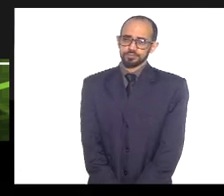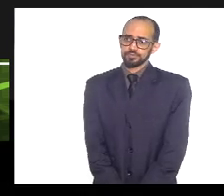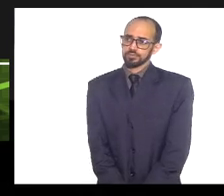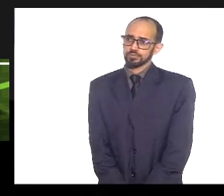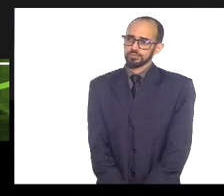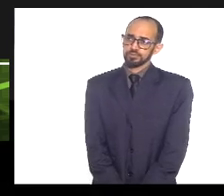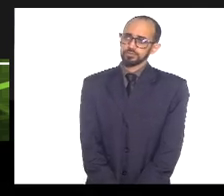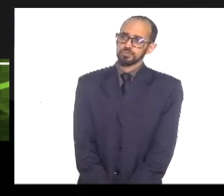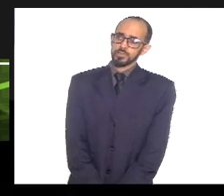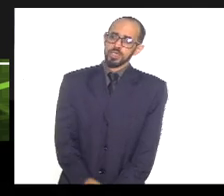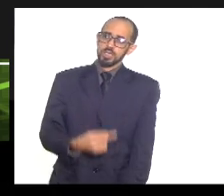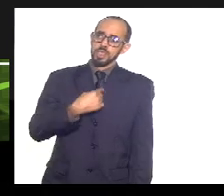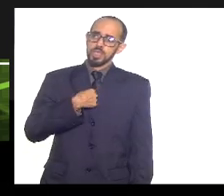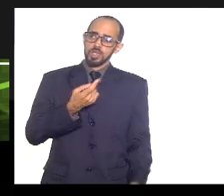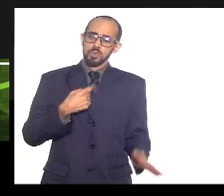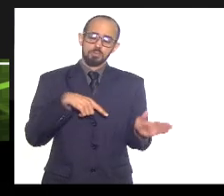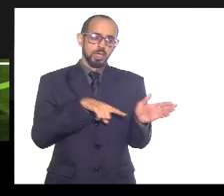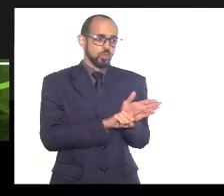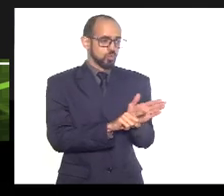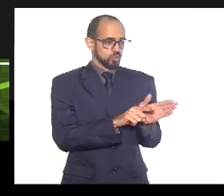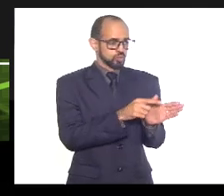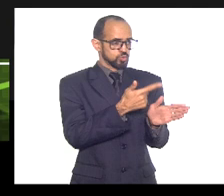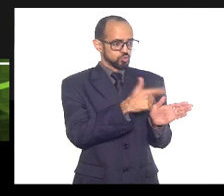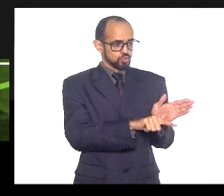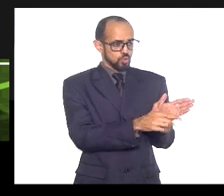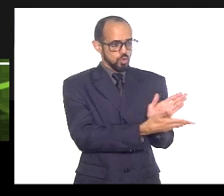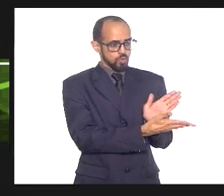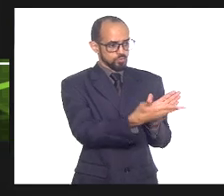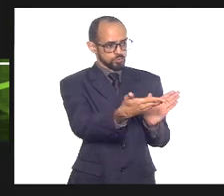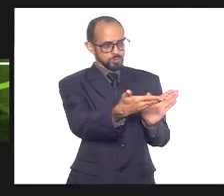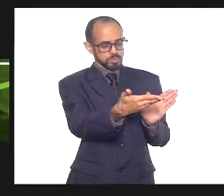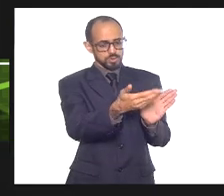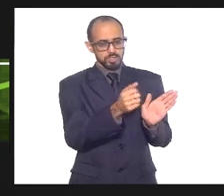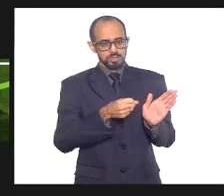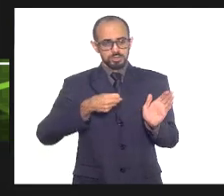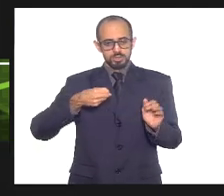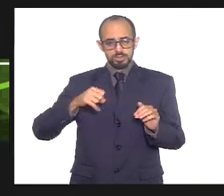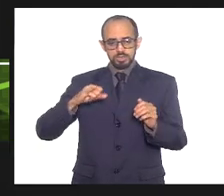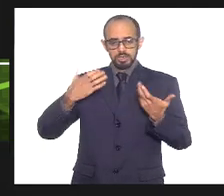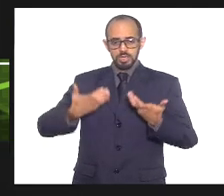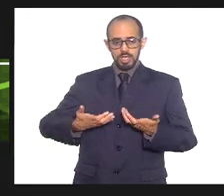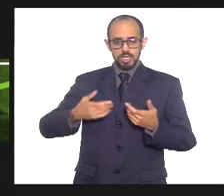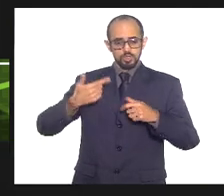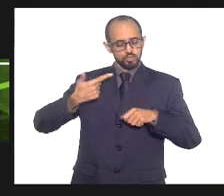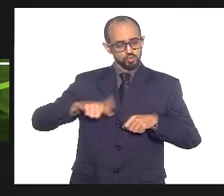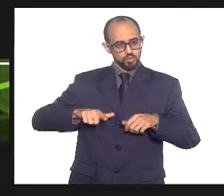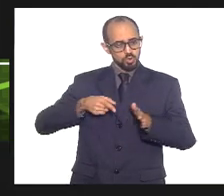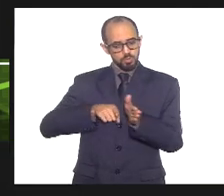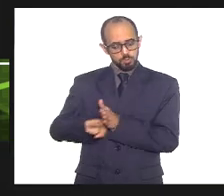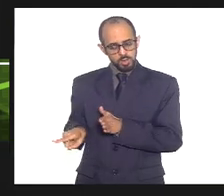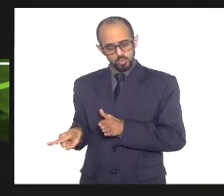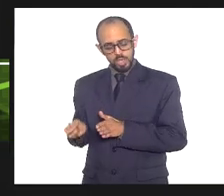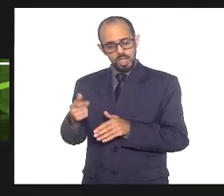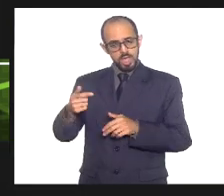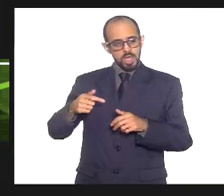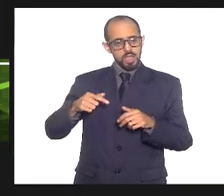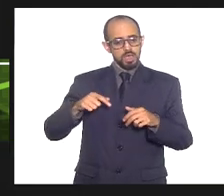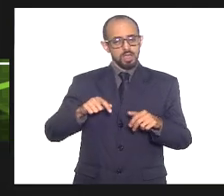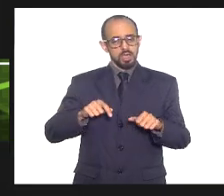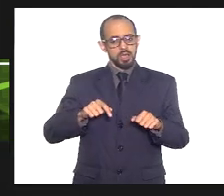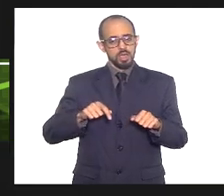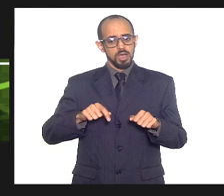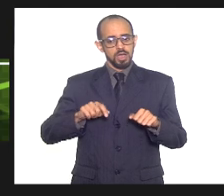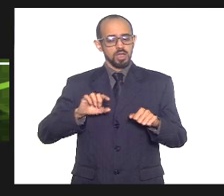Eu arguo entre os presentes se tem alguém que queira levantar alguma questão especial